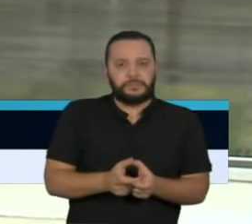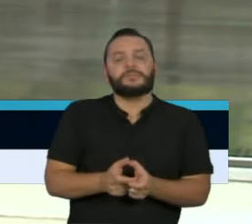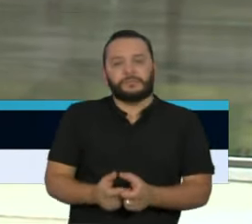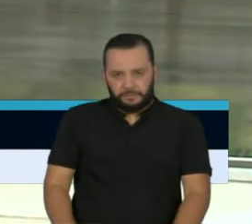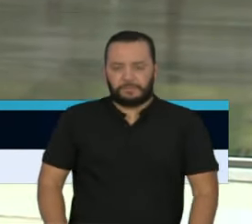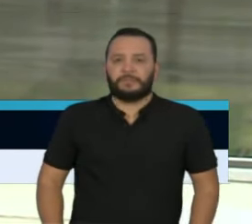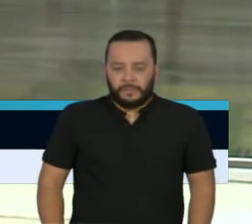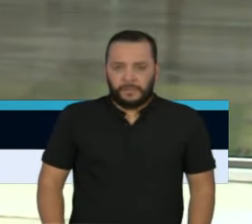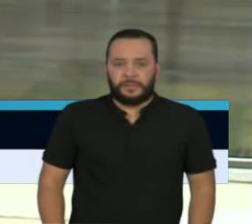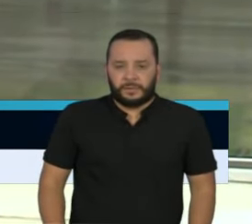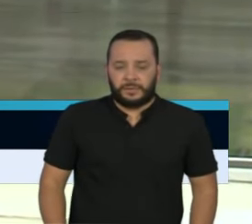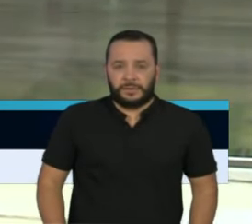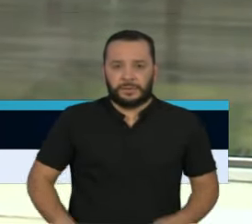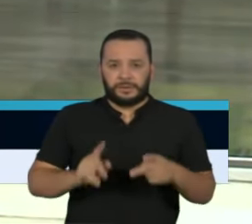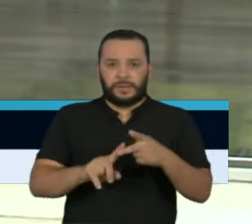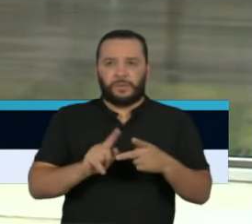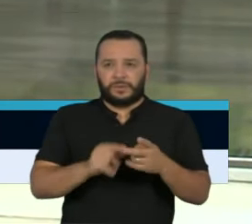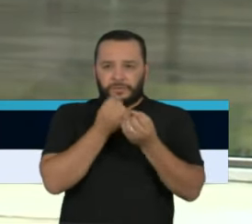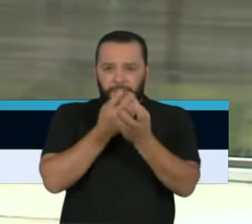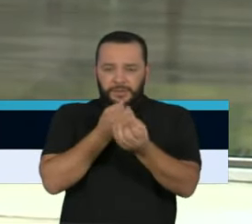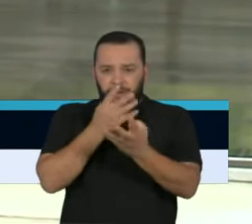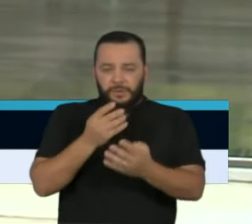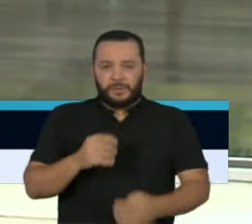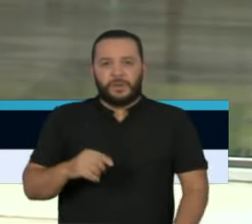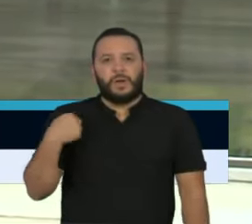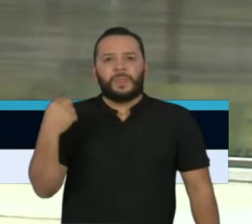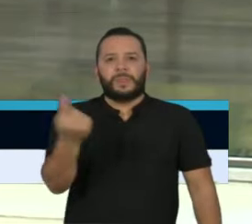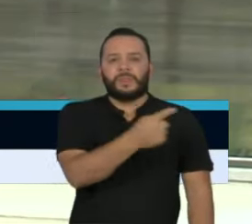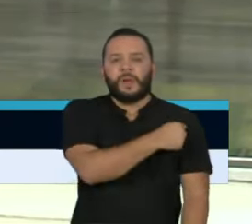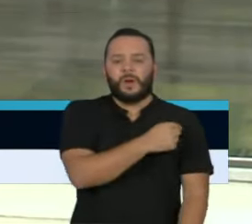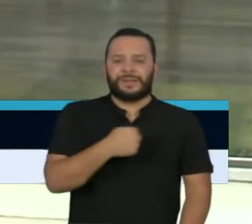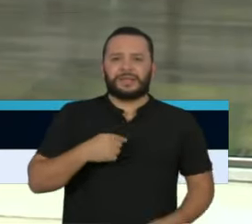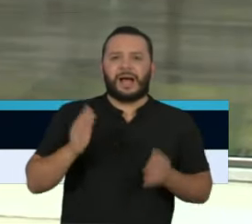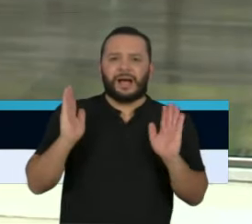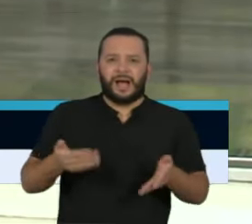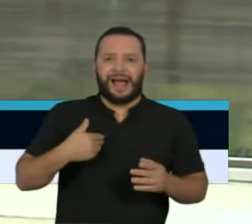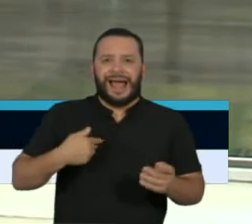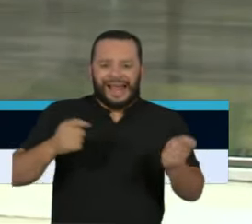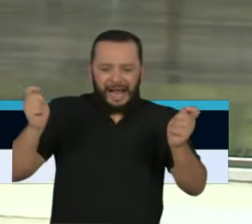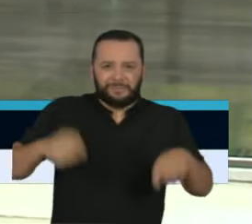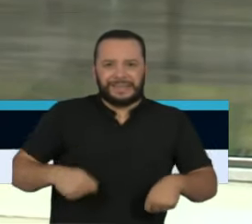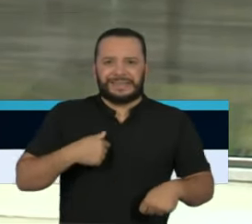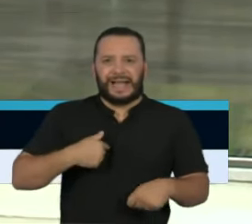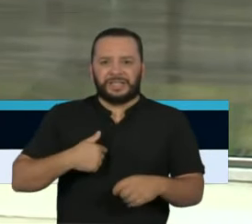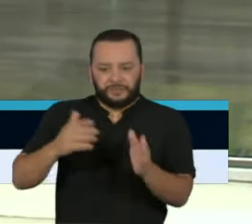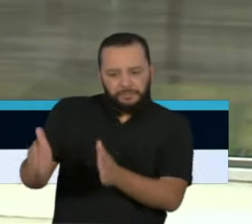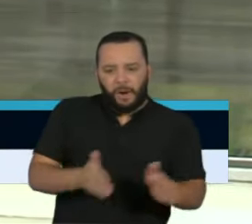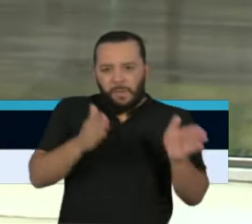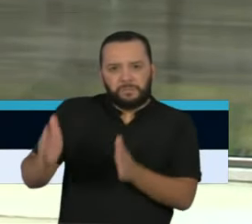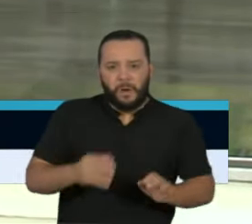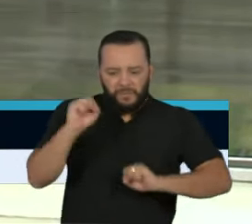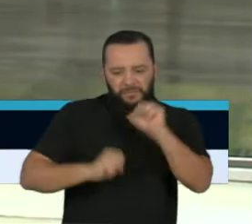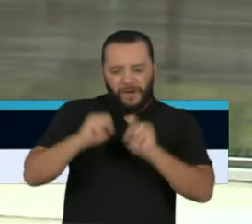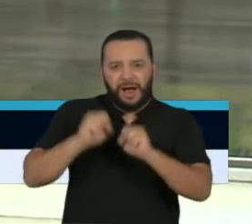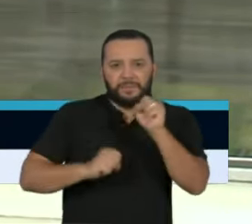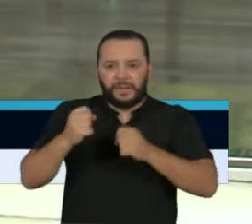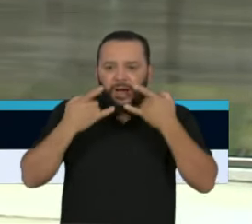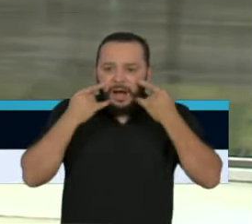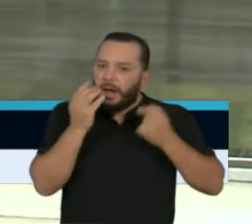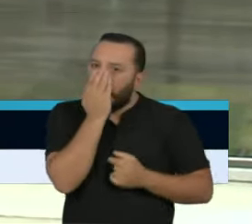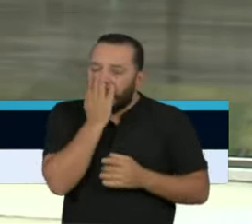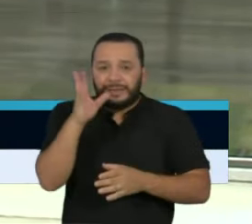microempresas. Segundo informe, nós aumentamos a capacidade de confecção de máscaras no sistema prisional de